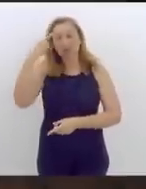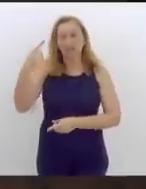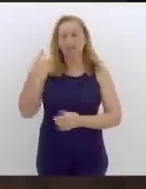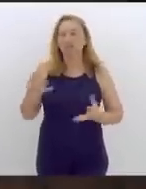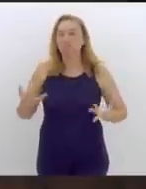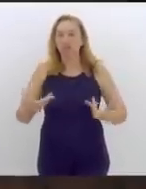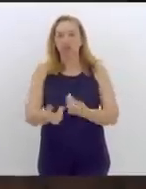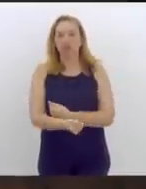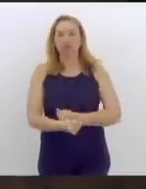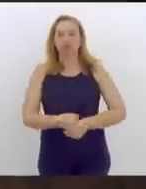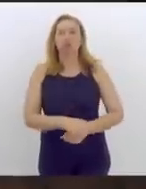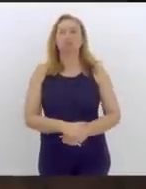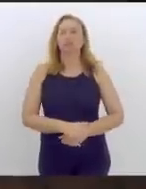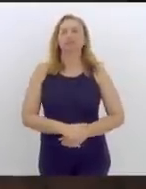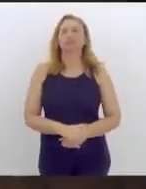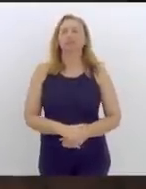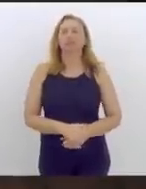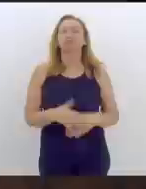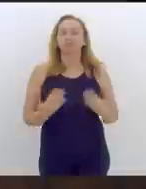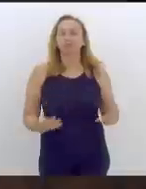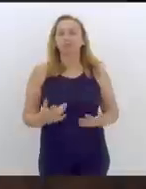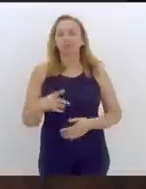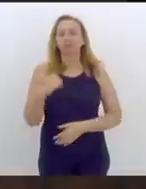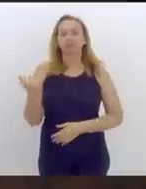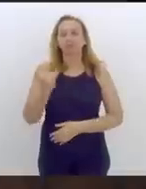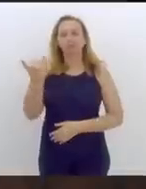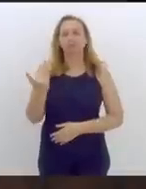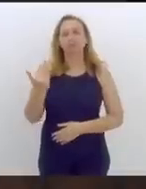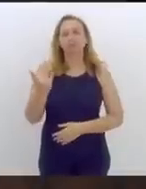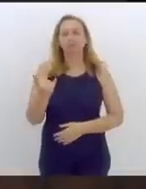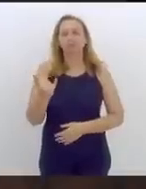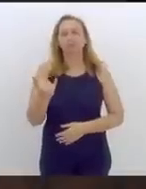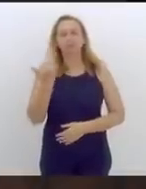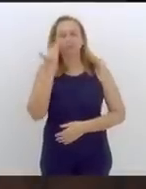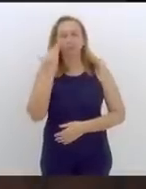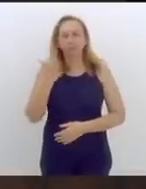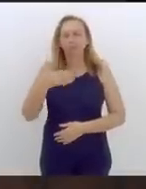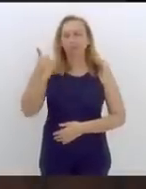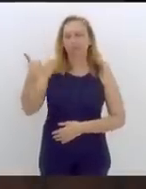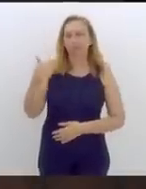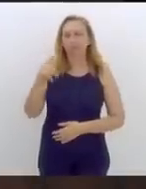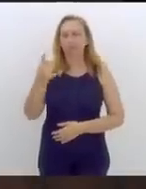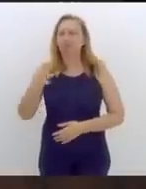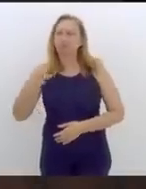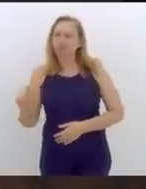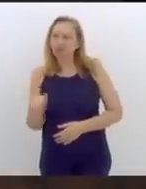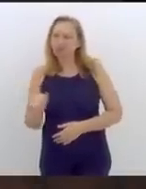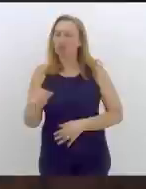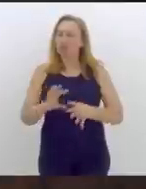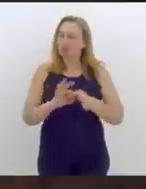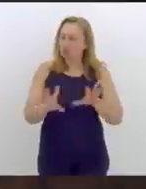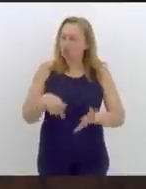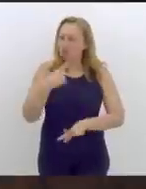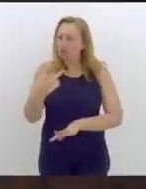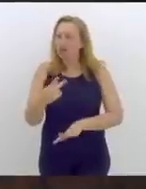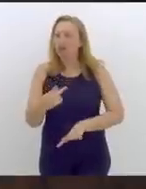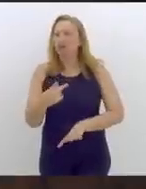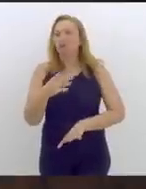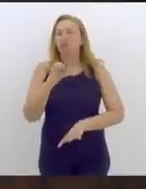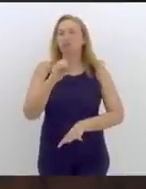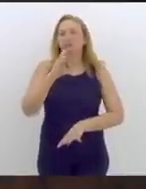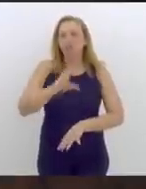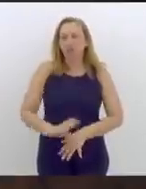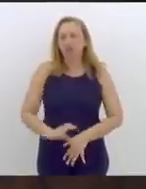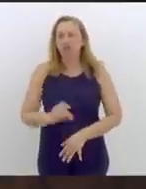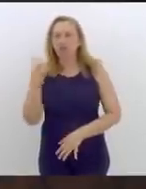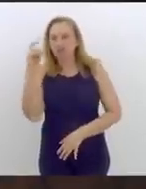ideia sensacionais então é importante escutar o Praça até porque normalmente é aquilo que eu falo o civil é difícil